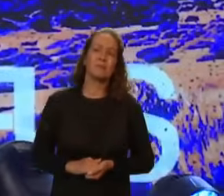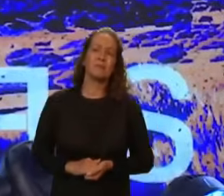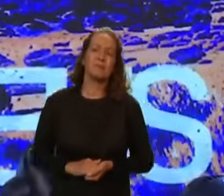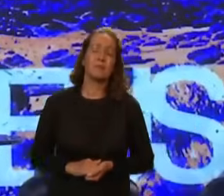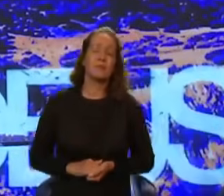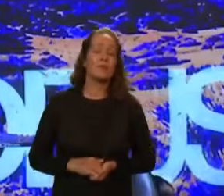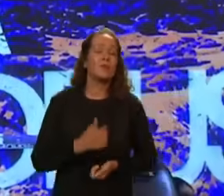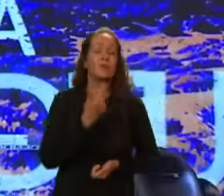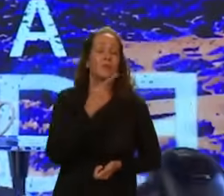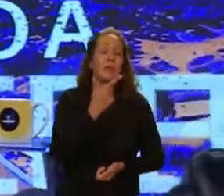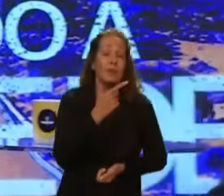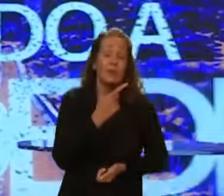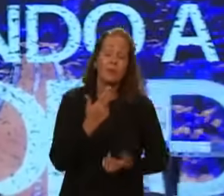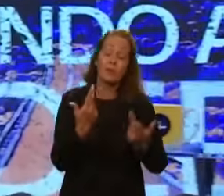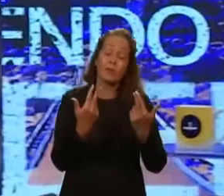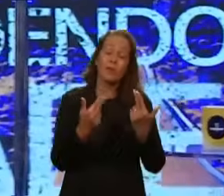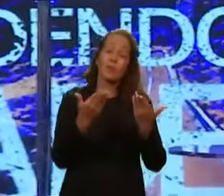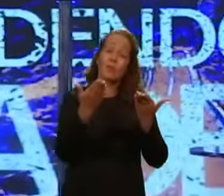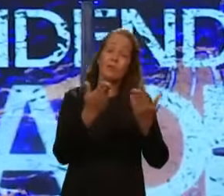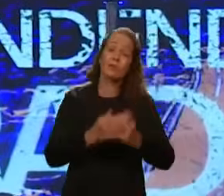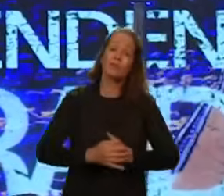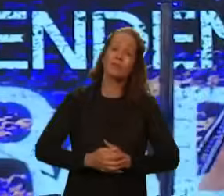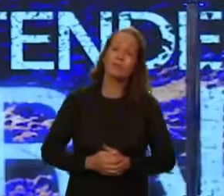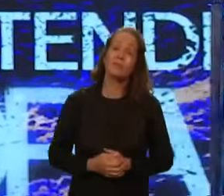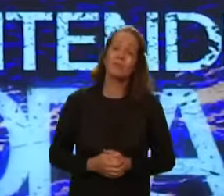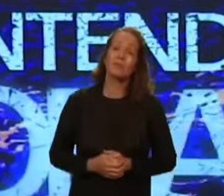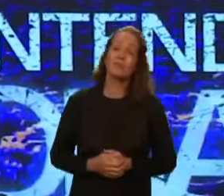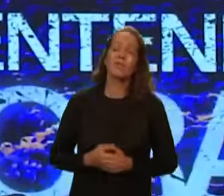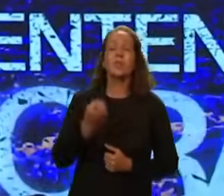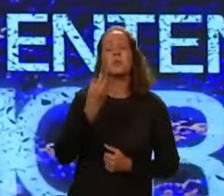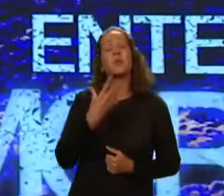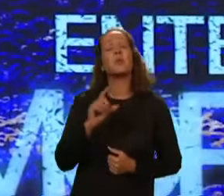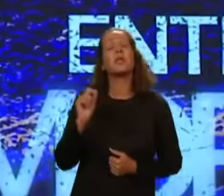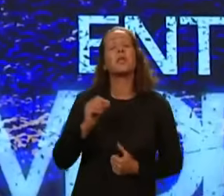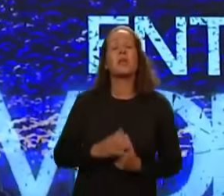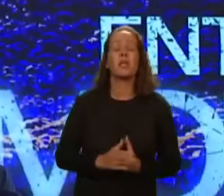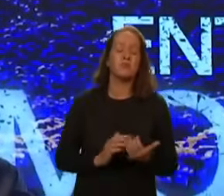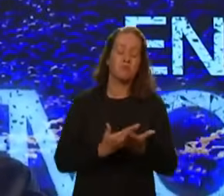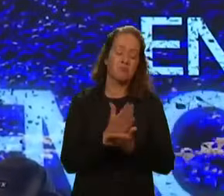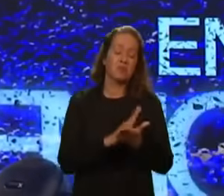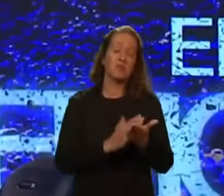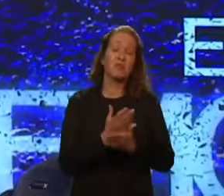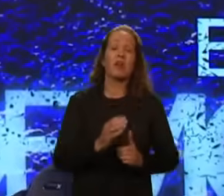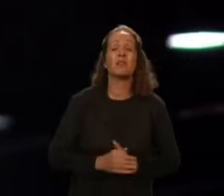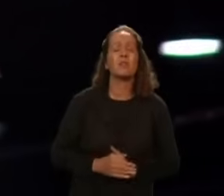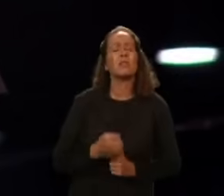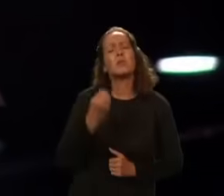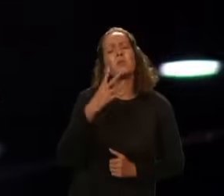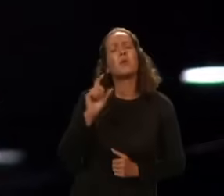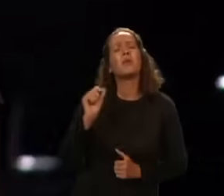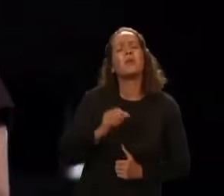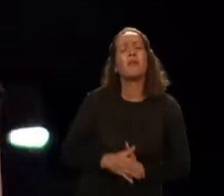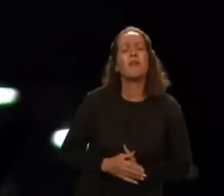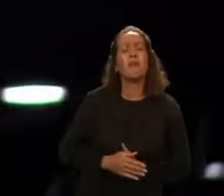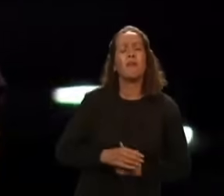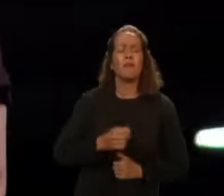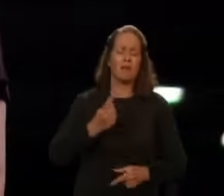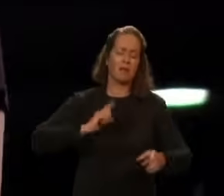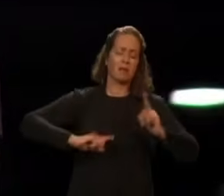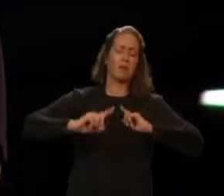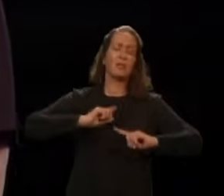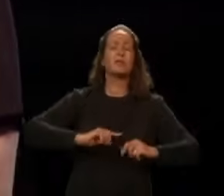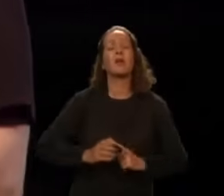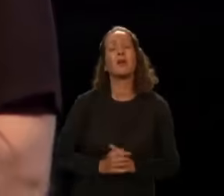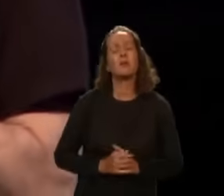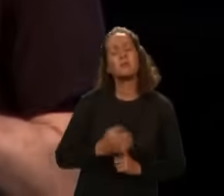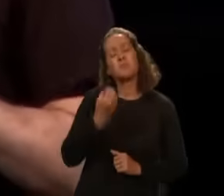Você riu, mas é igual a você. Bom em quê? Em ser chata. Bom em quê? Ter depressão. Bom em quê?